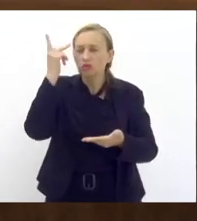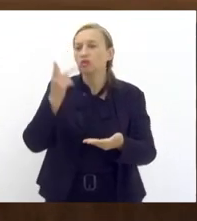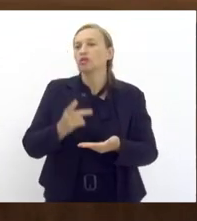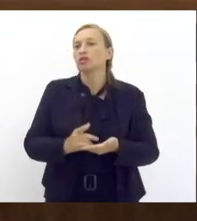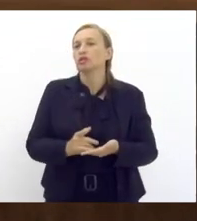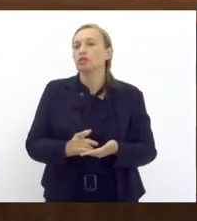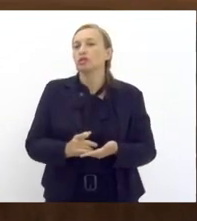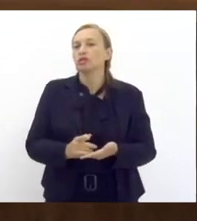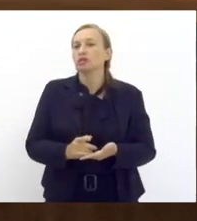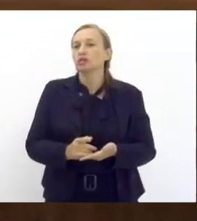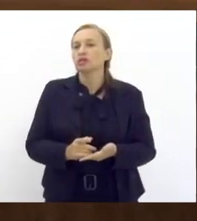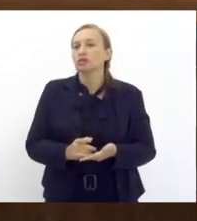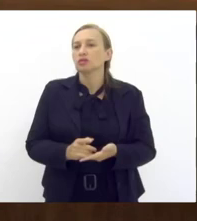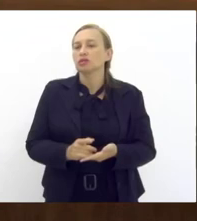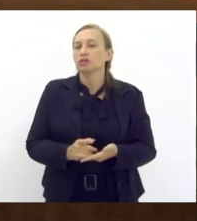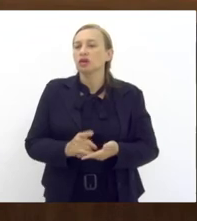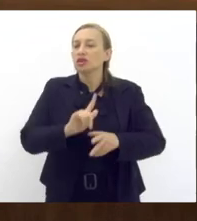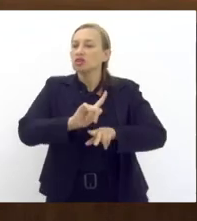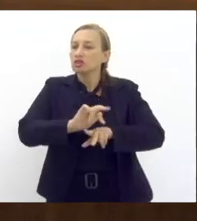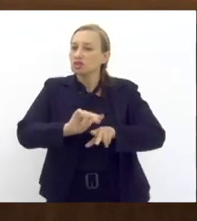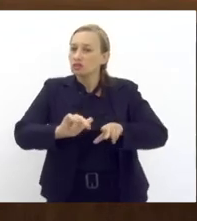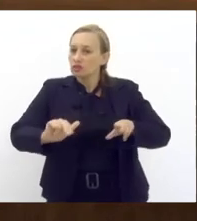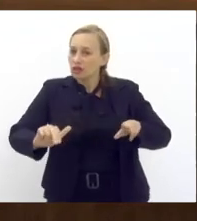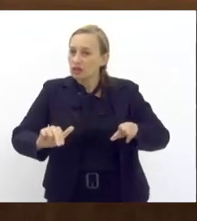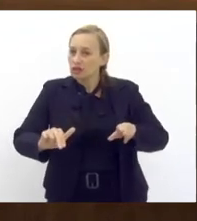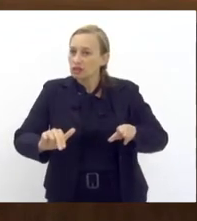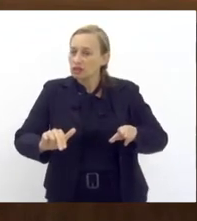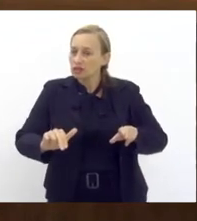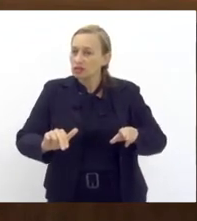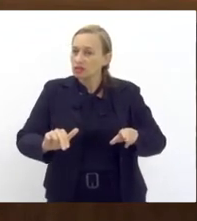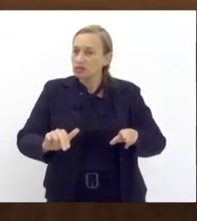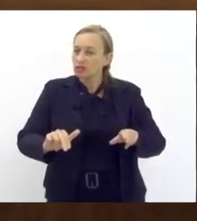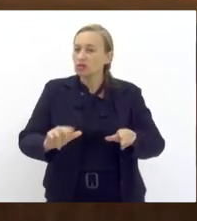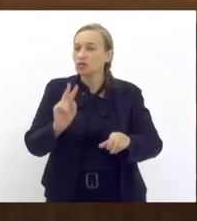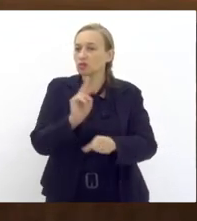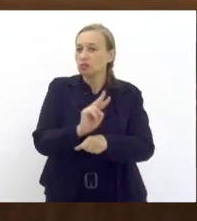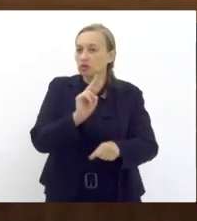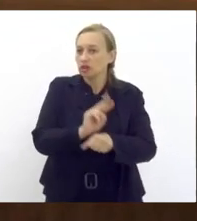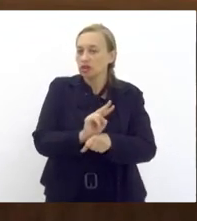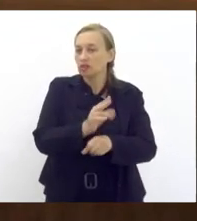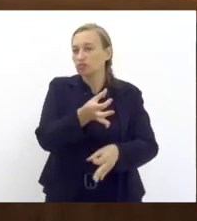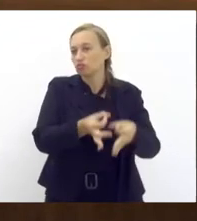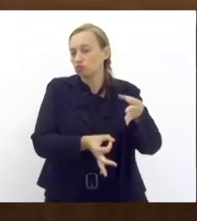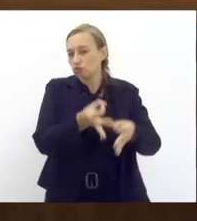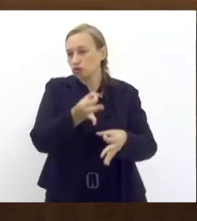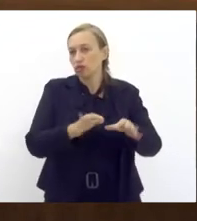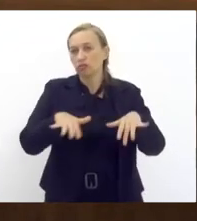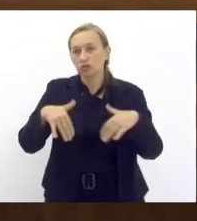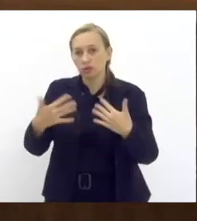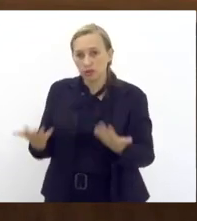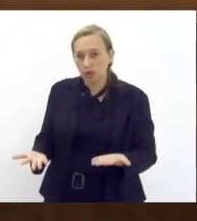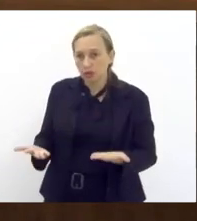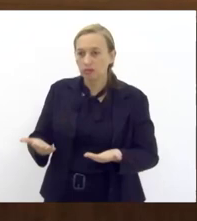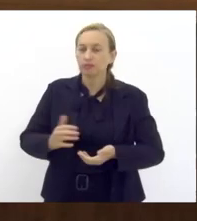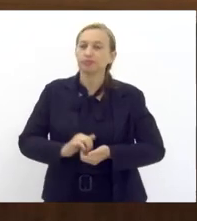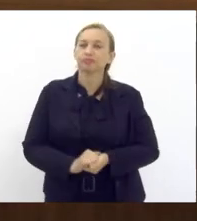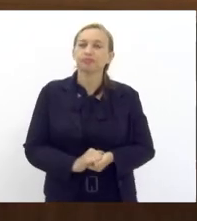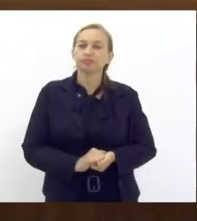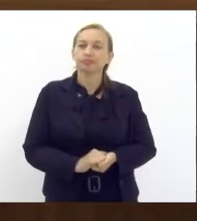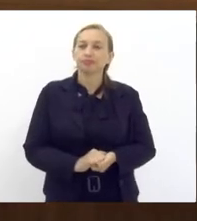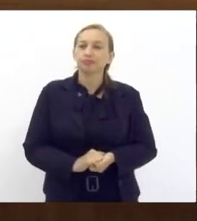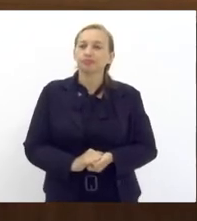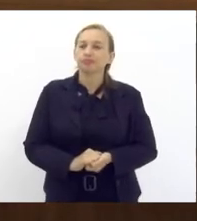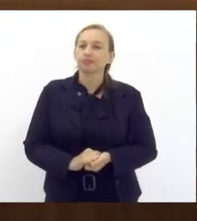né, considerando suas diversidades, maior proteção jurídica. Então, vide que